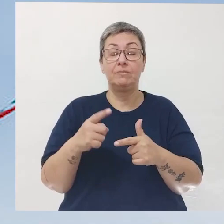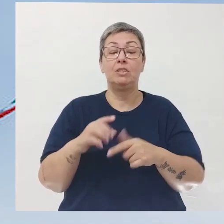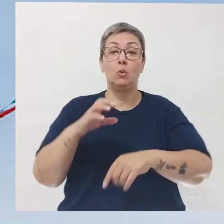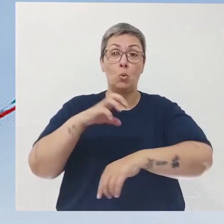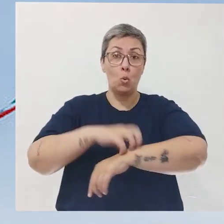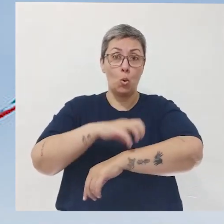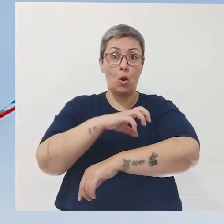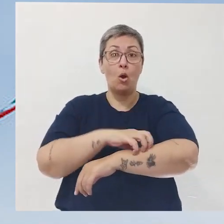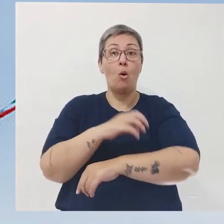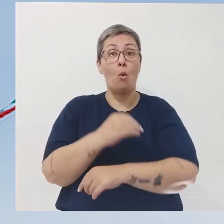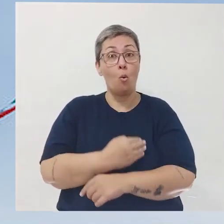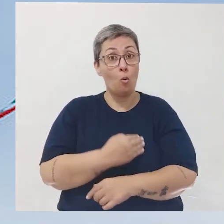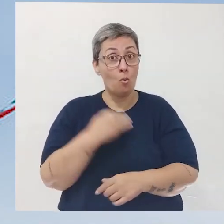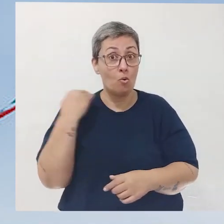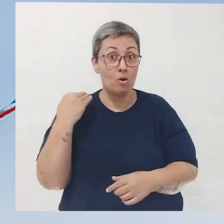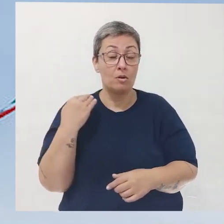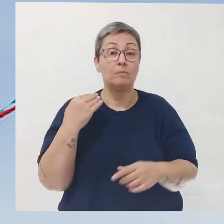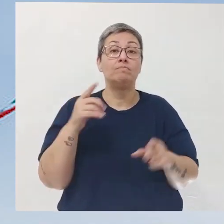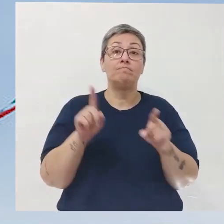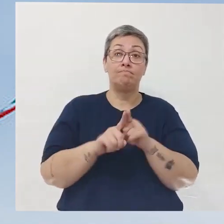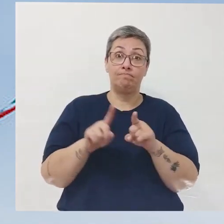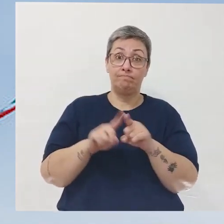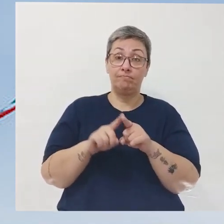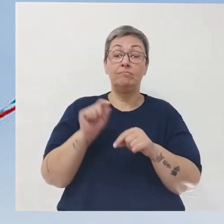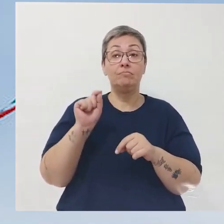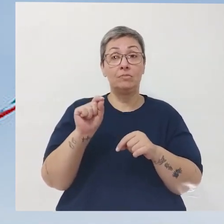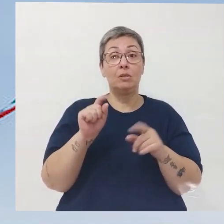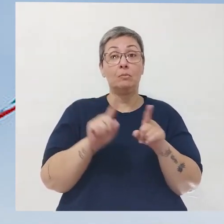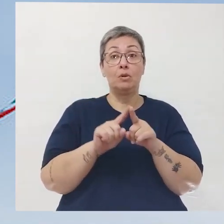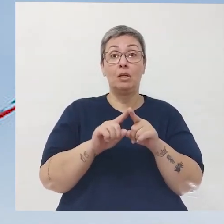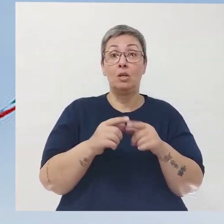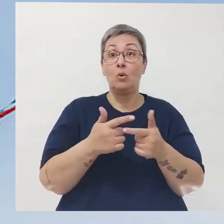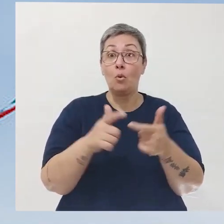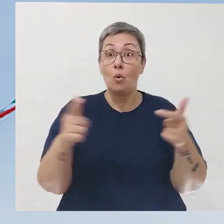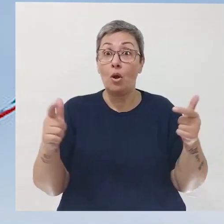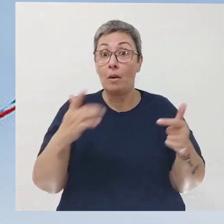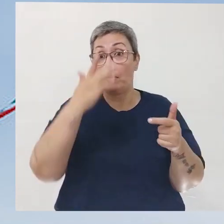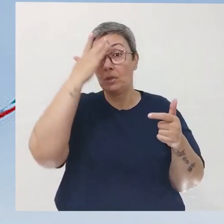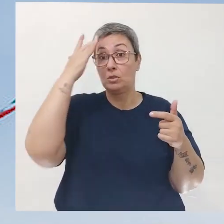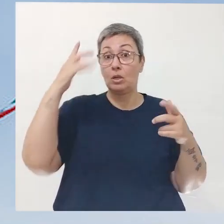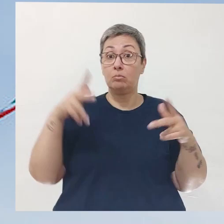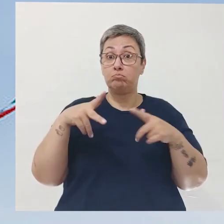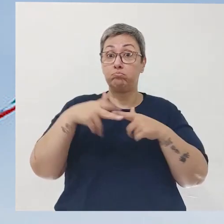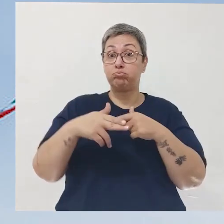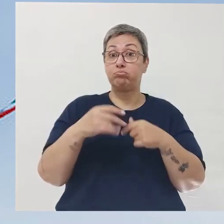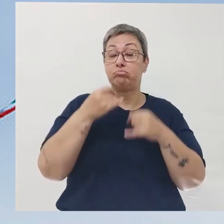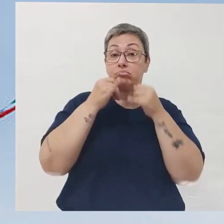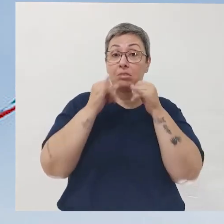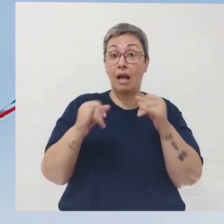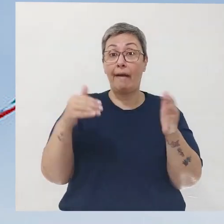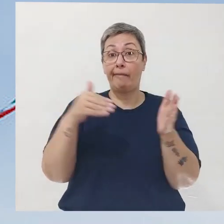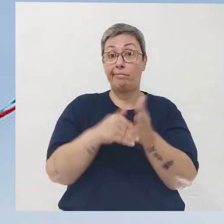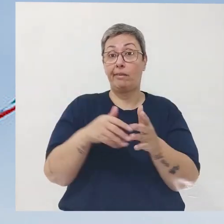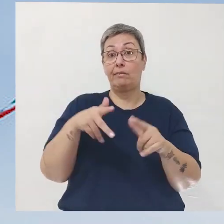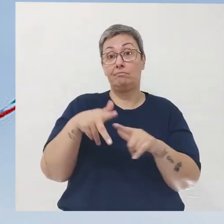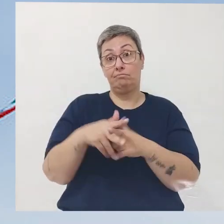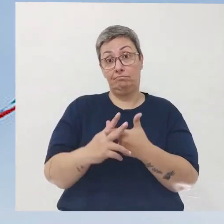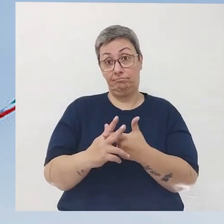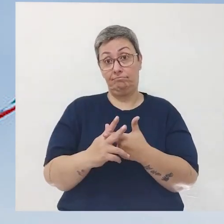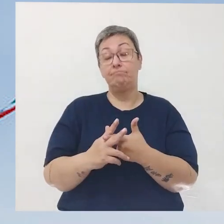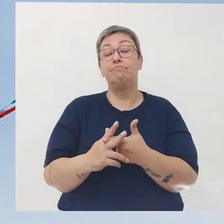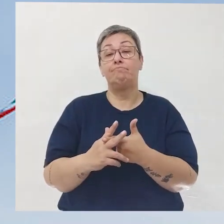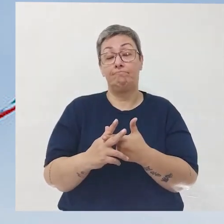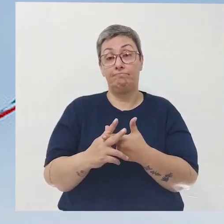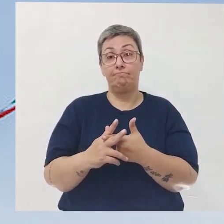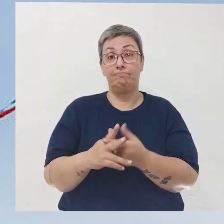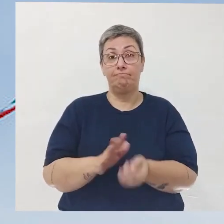lesões ou até mesmo a morte de pessoas. E pode também deixar muitas outras pessoas sem energia elétrica, até que